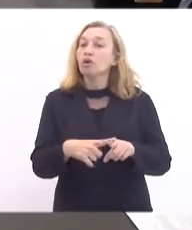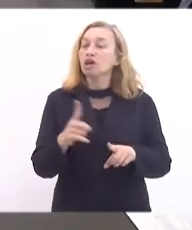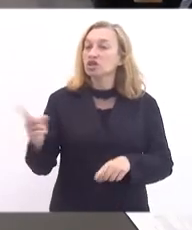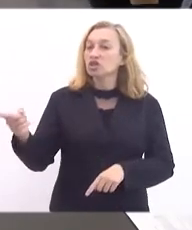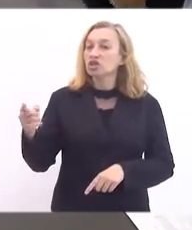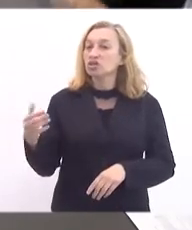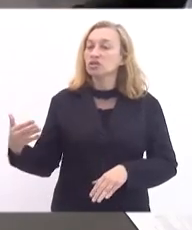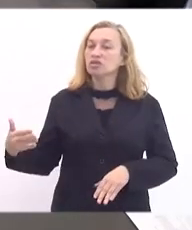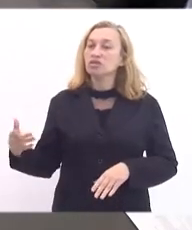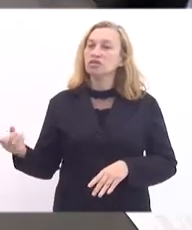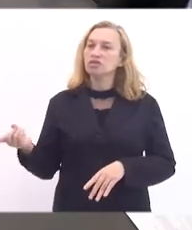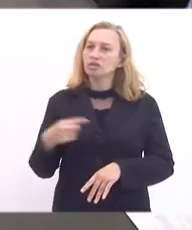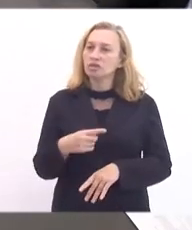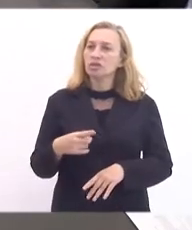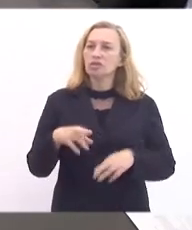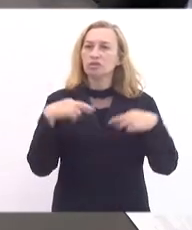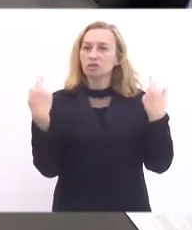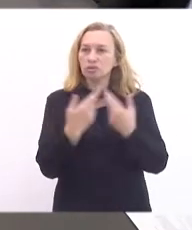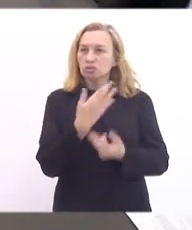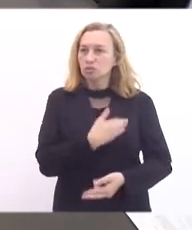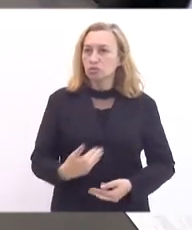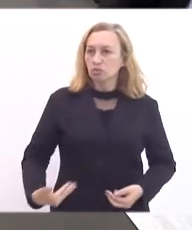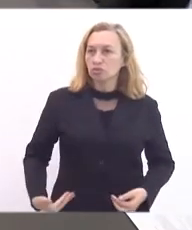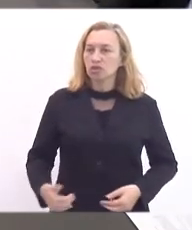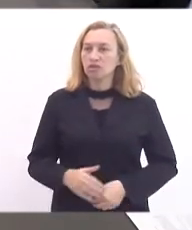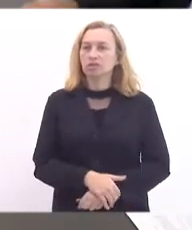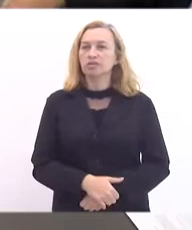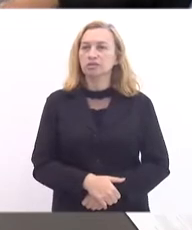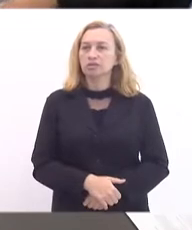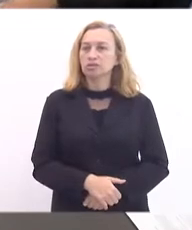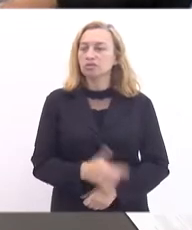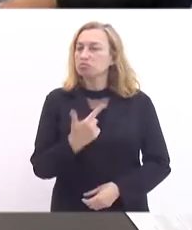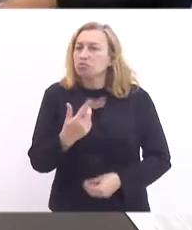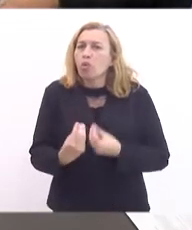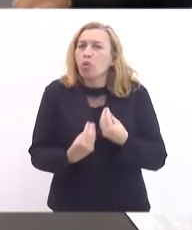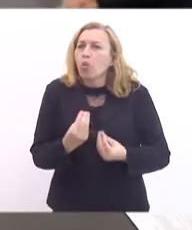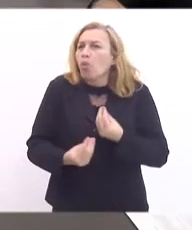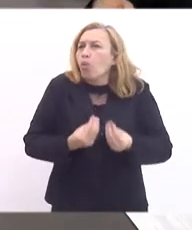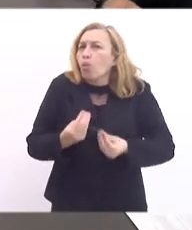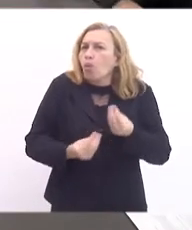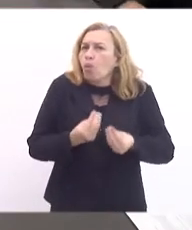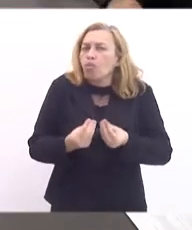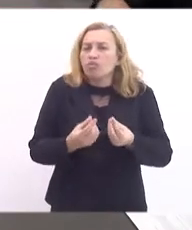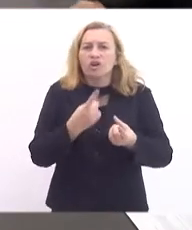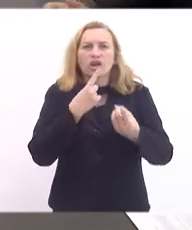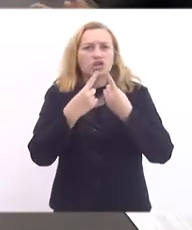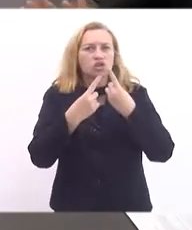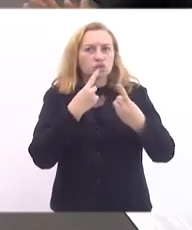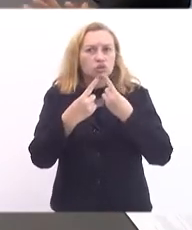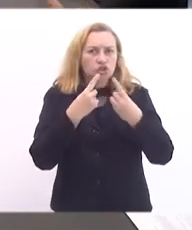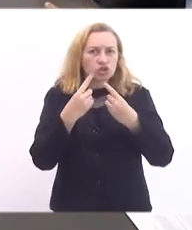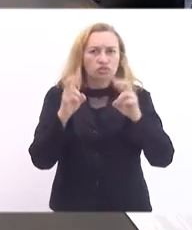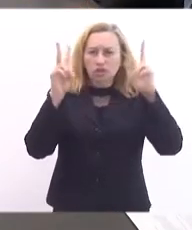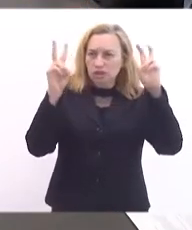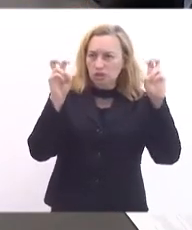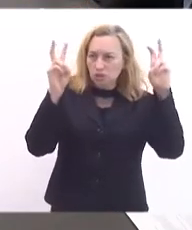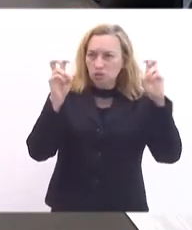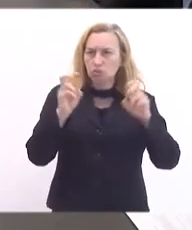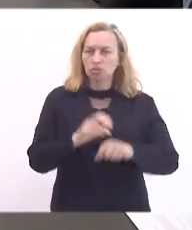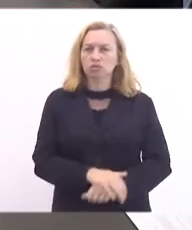audiência pública porque eu não há como você ficar discutindo as suas nuances